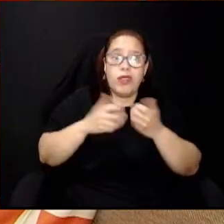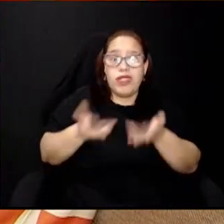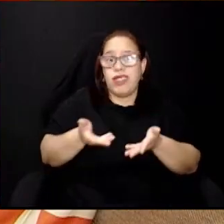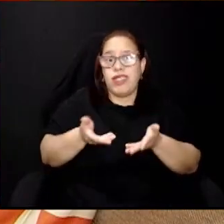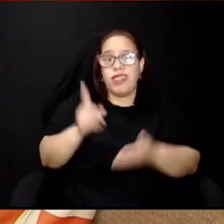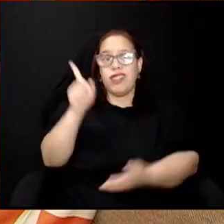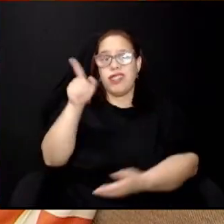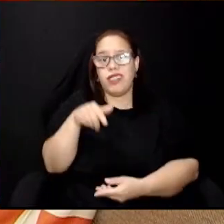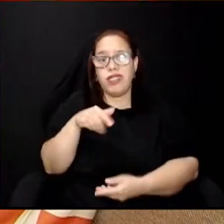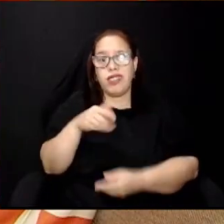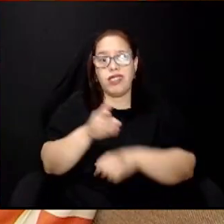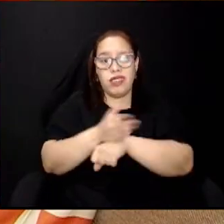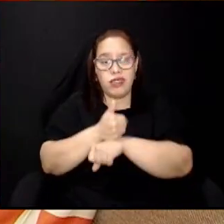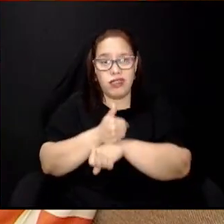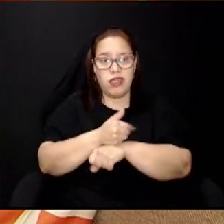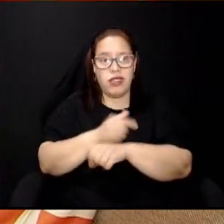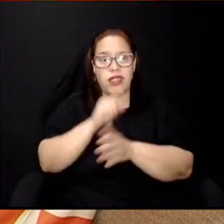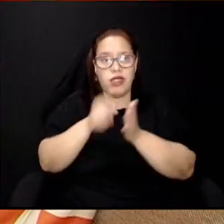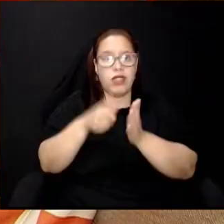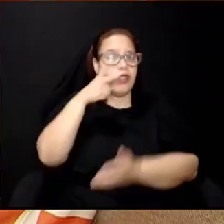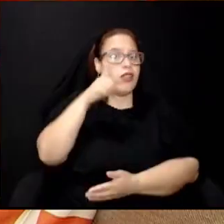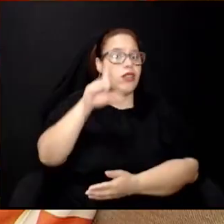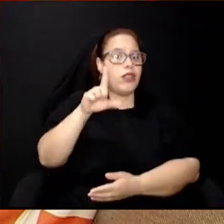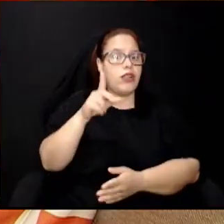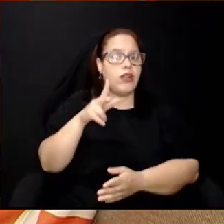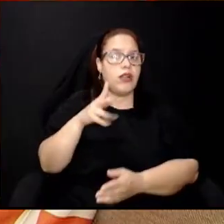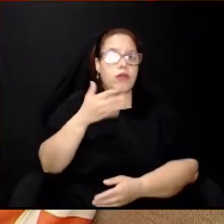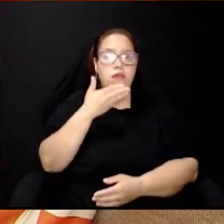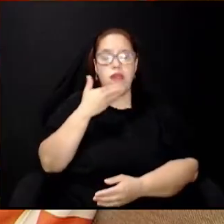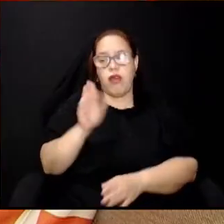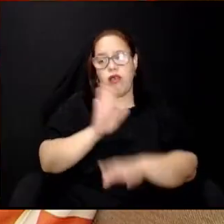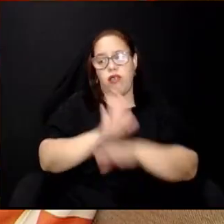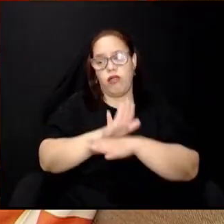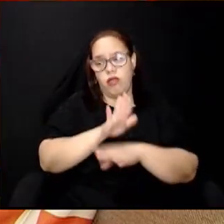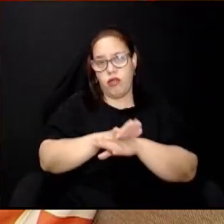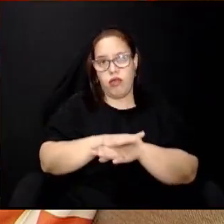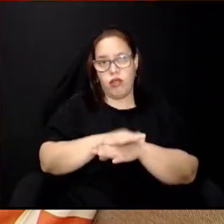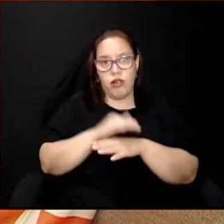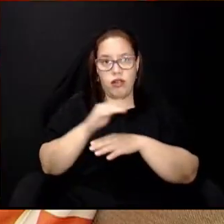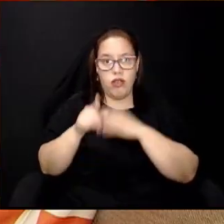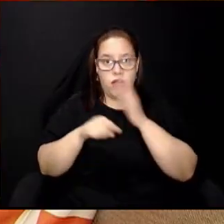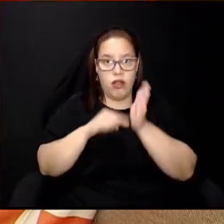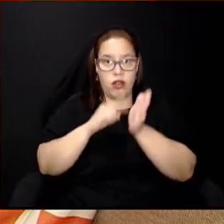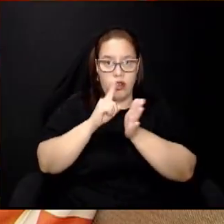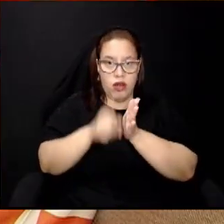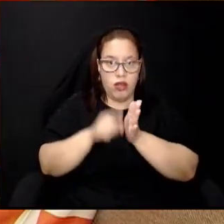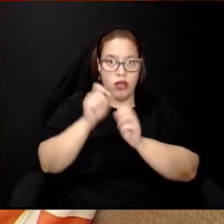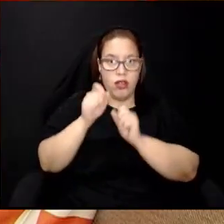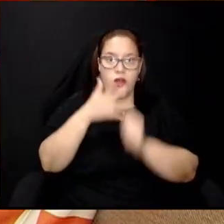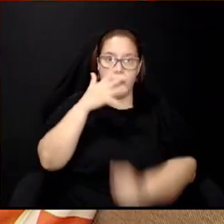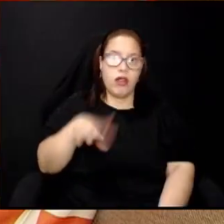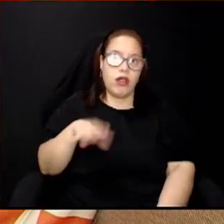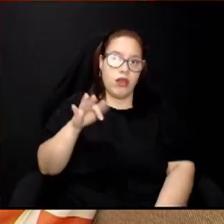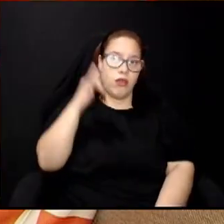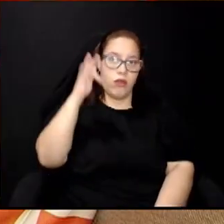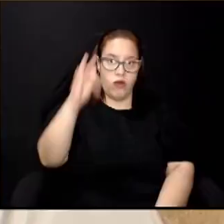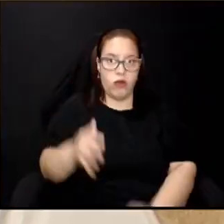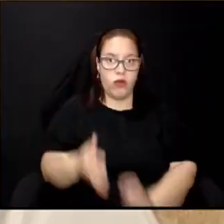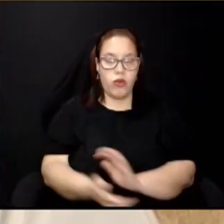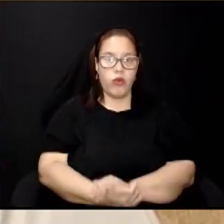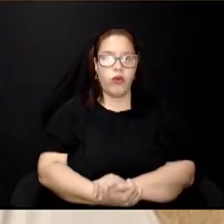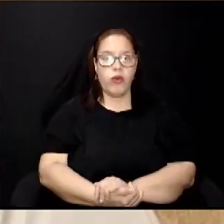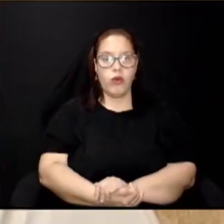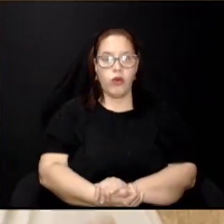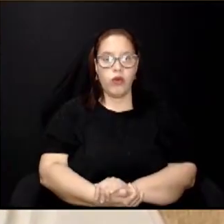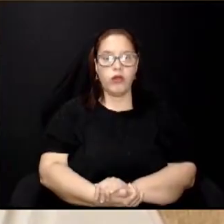quanto mais cedo a gente conseguir intervir, melhor, né? Para o prognóstico, para aquilo que essa criança vai ser depois.